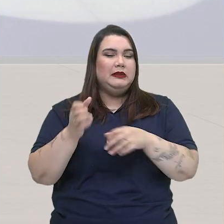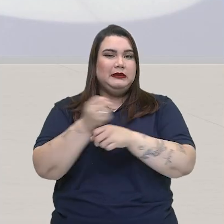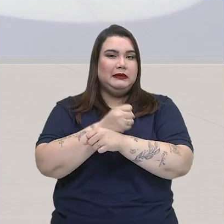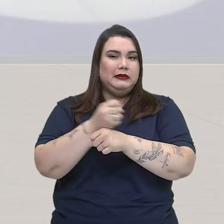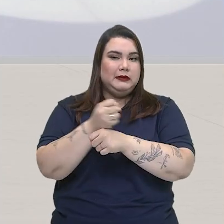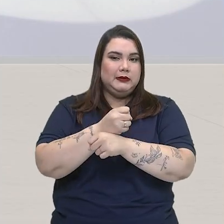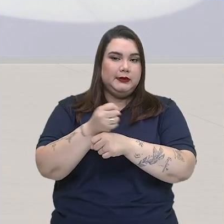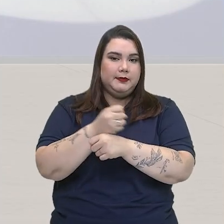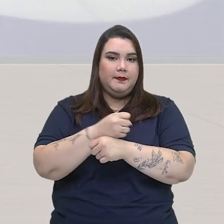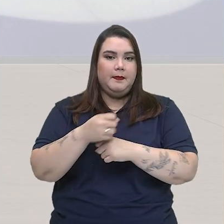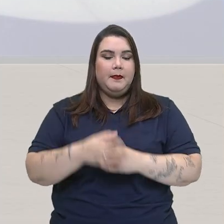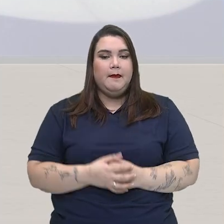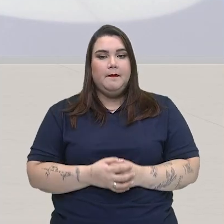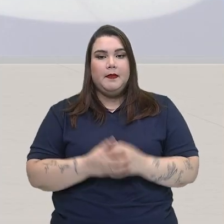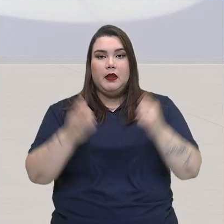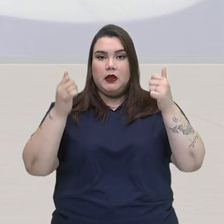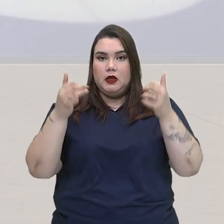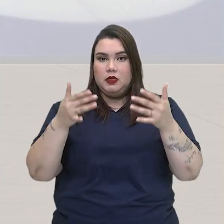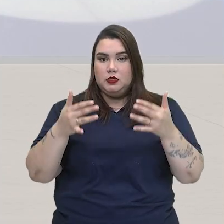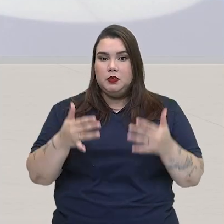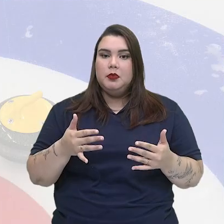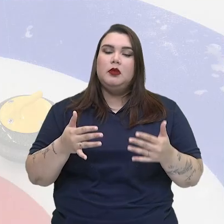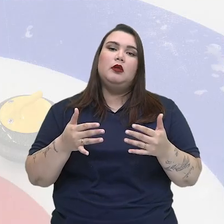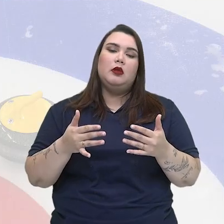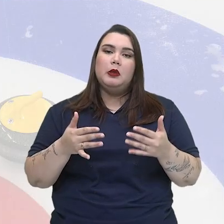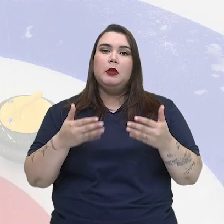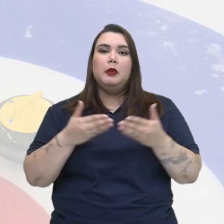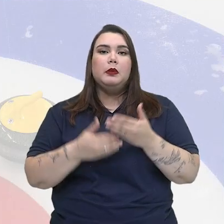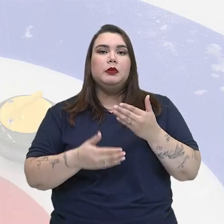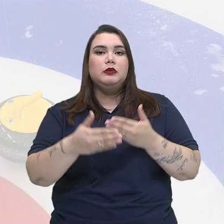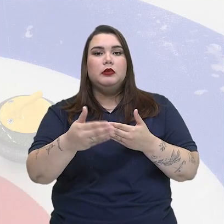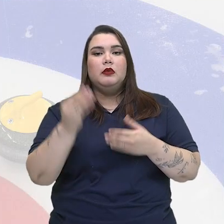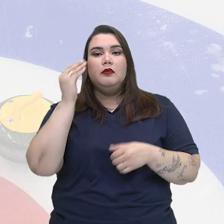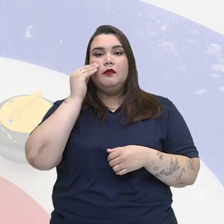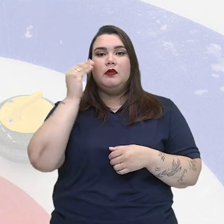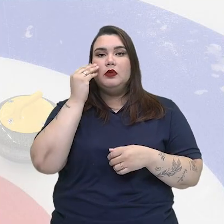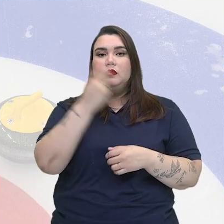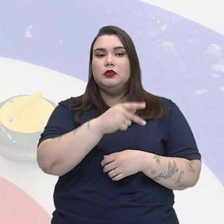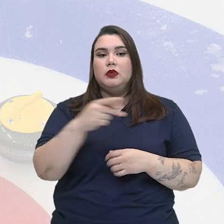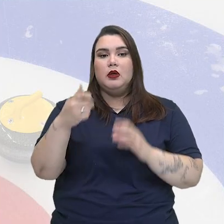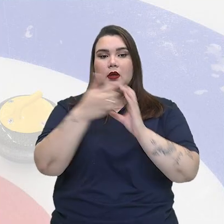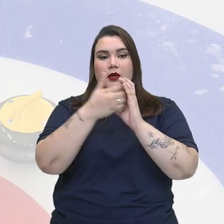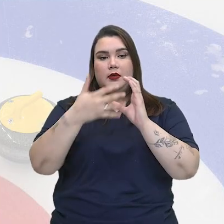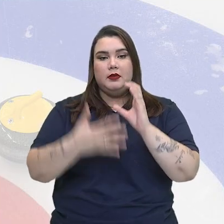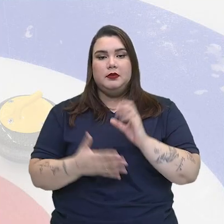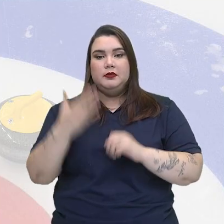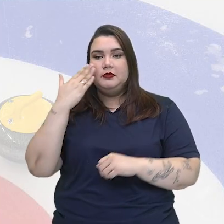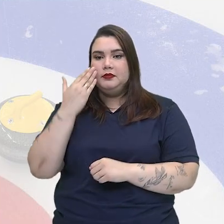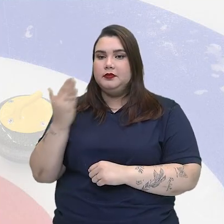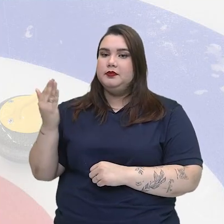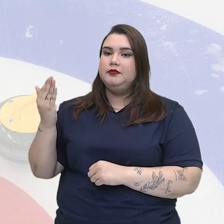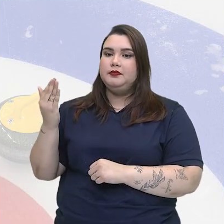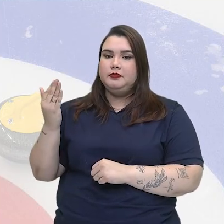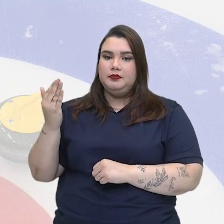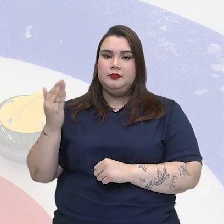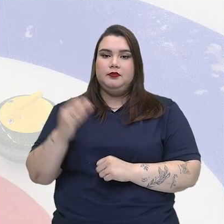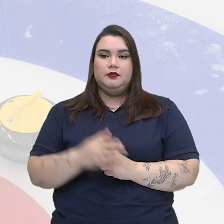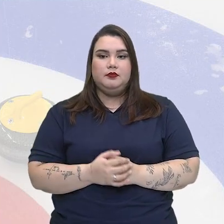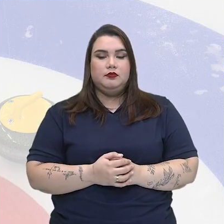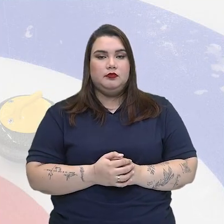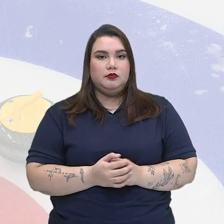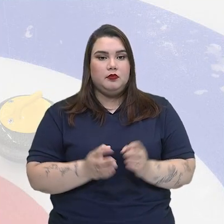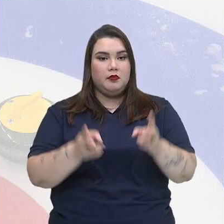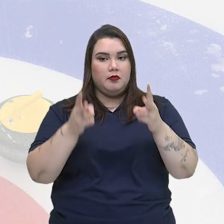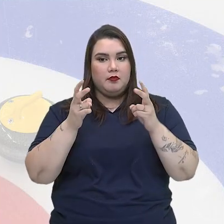mais do curling, vamos ver aí as suas características. Observem aí. Como vocês já sabem, o